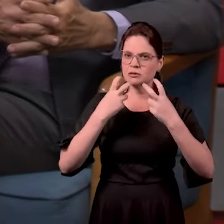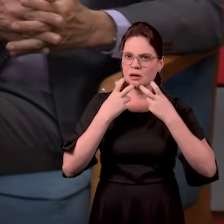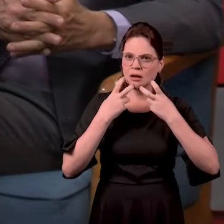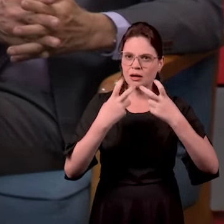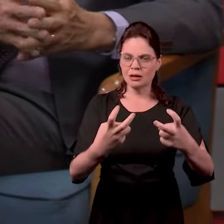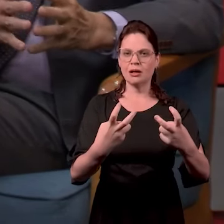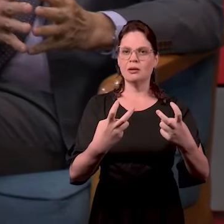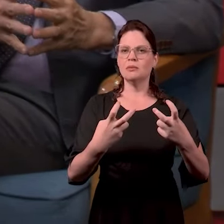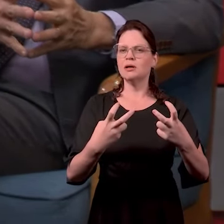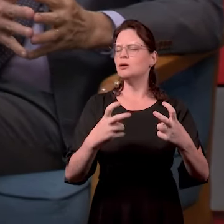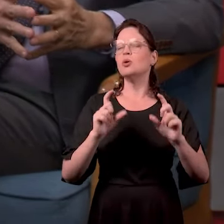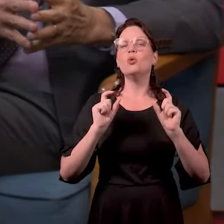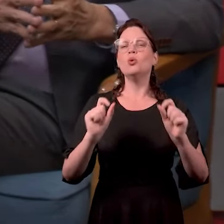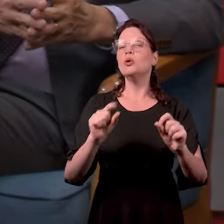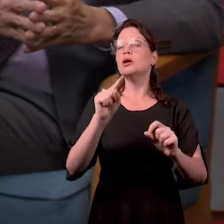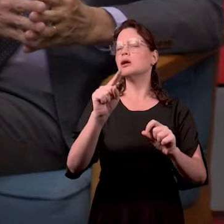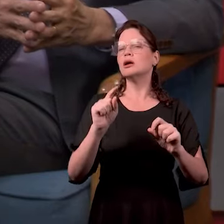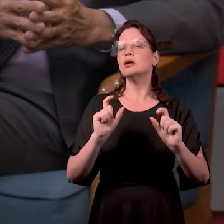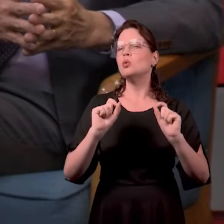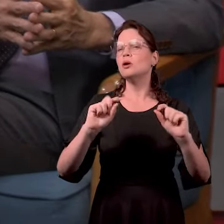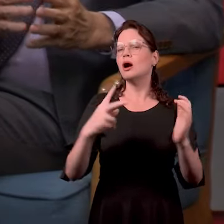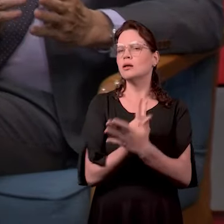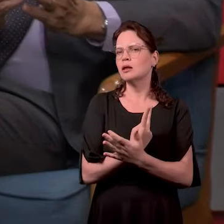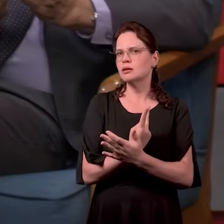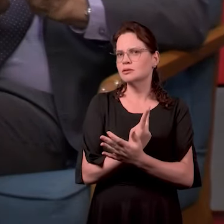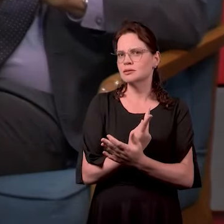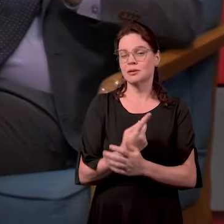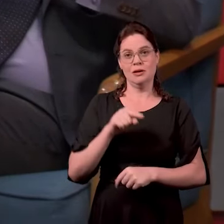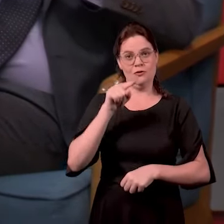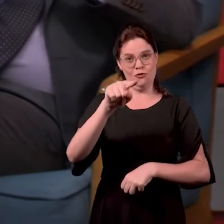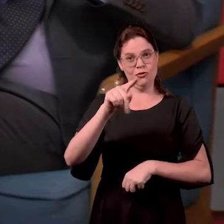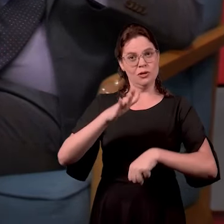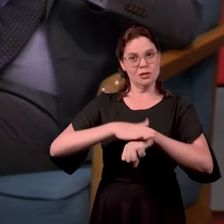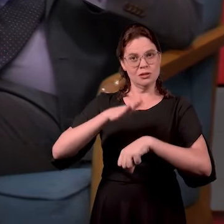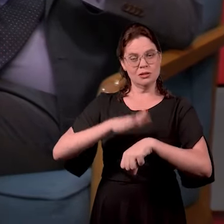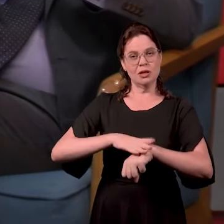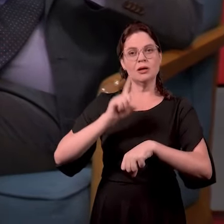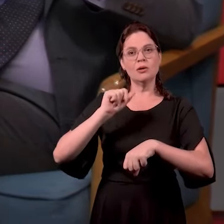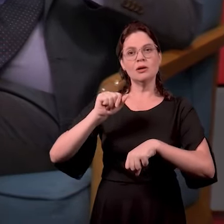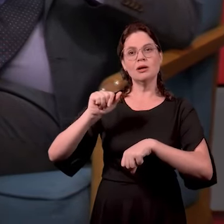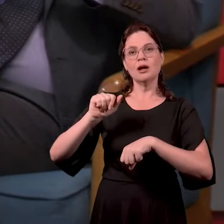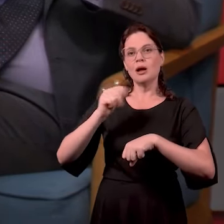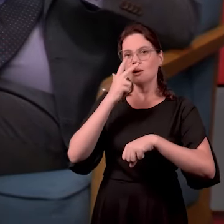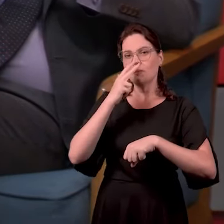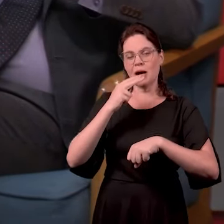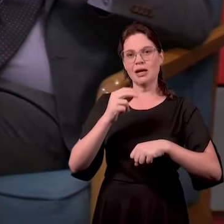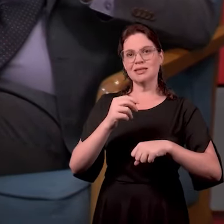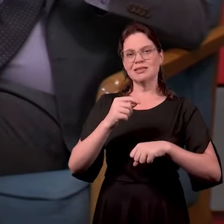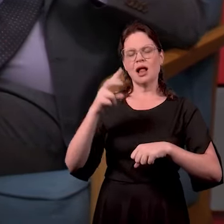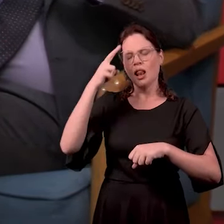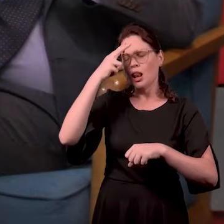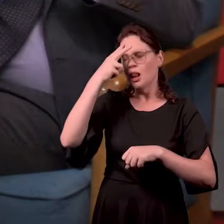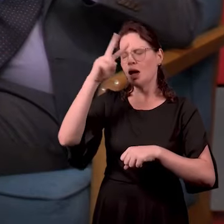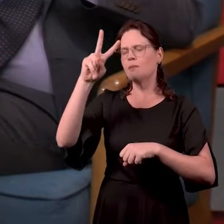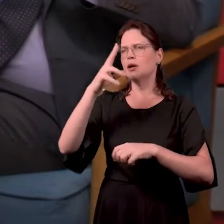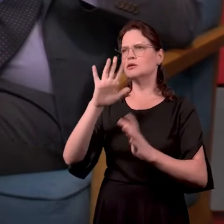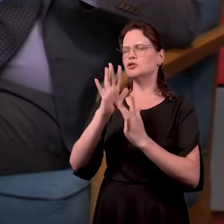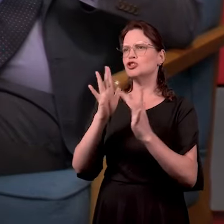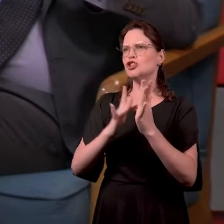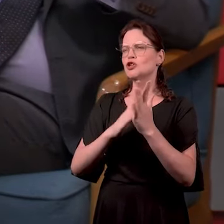de Jesus, o que você está fazendo? Você está colocando diante do altar o sacrifício